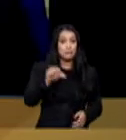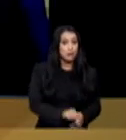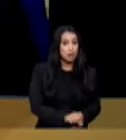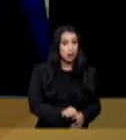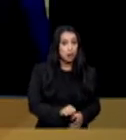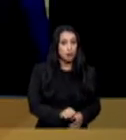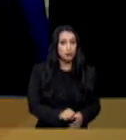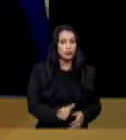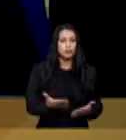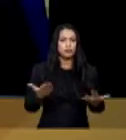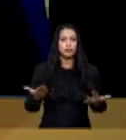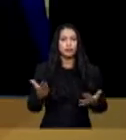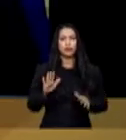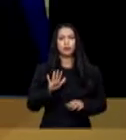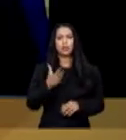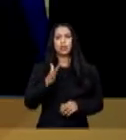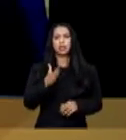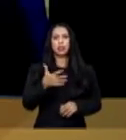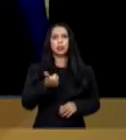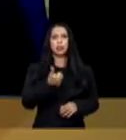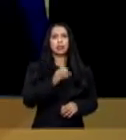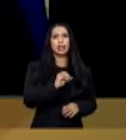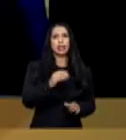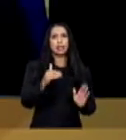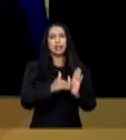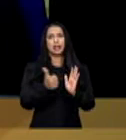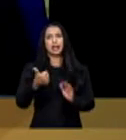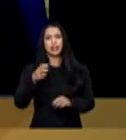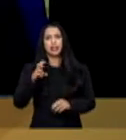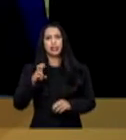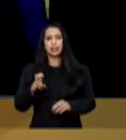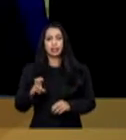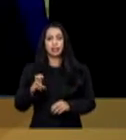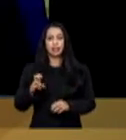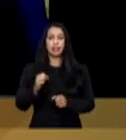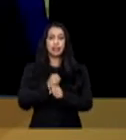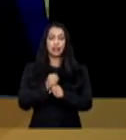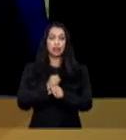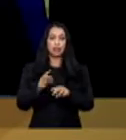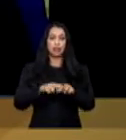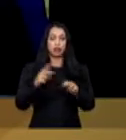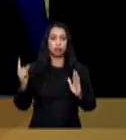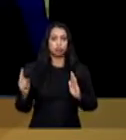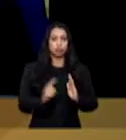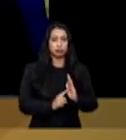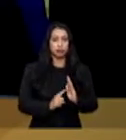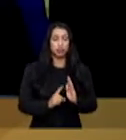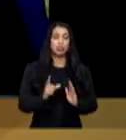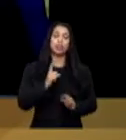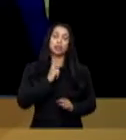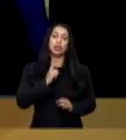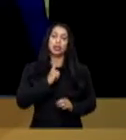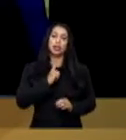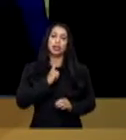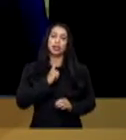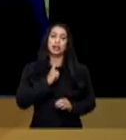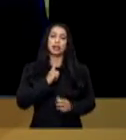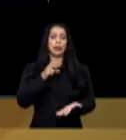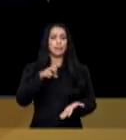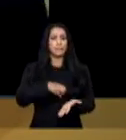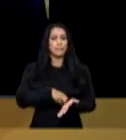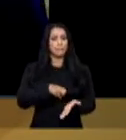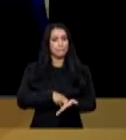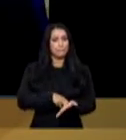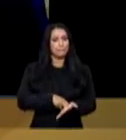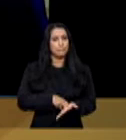intervalo compreendido entre 10 e 15 anos de reclusão é a moldura dentro da qual o magistrado há de estabelecer a pena em concreto.